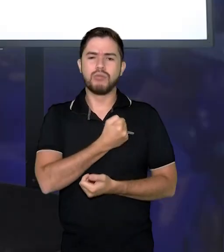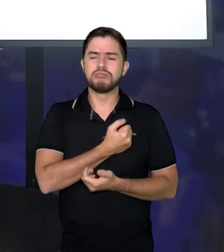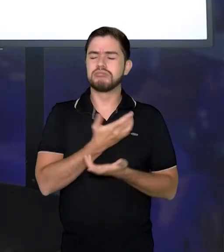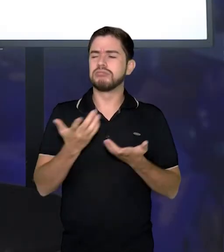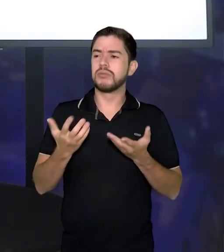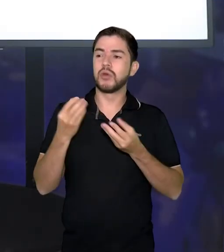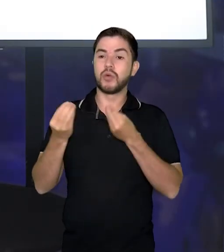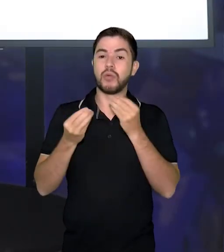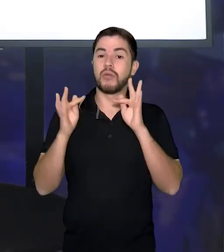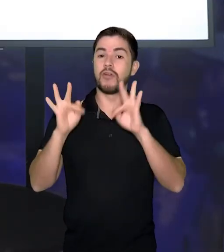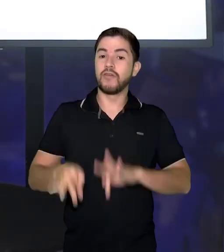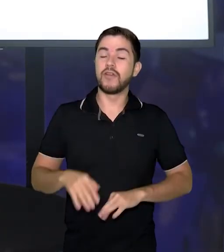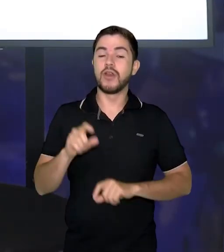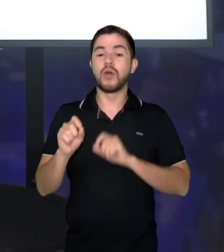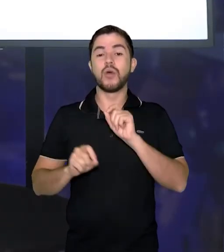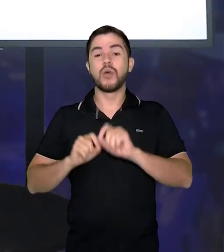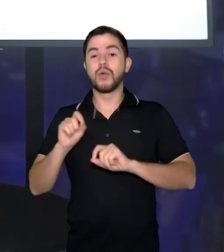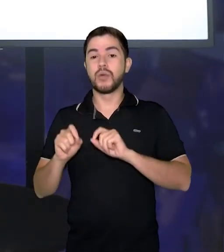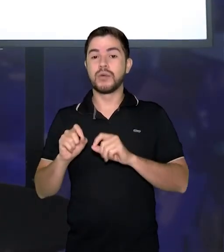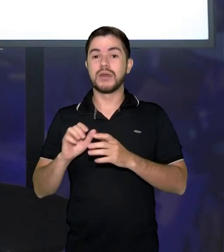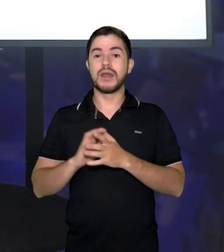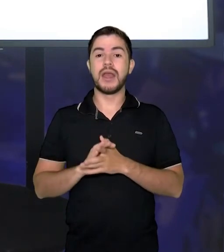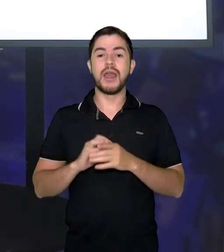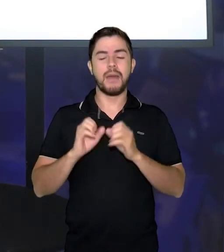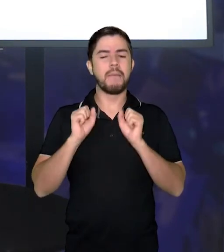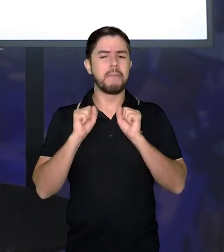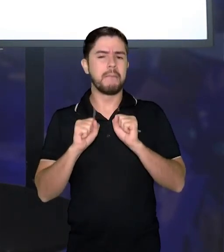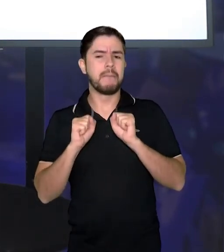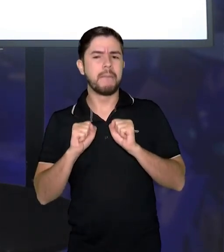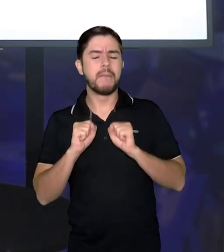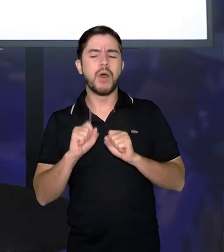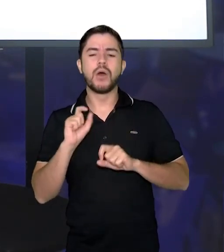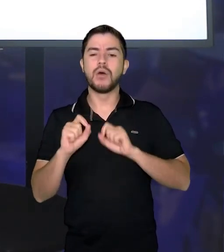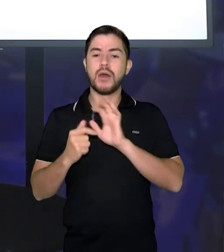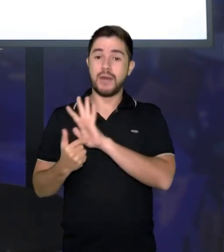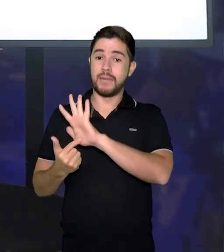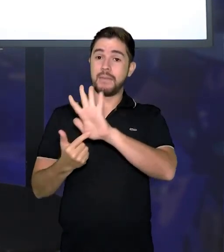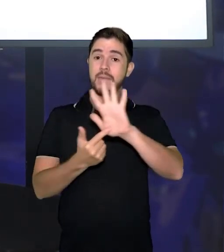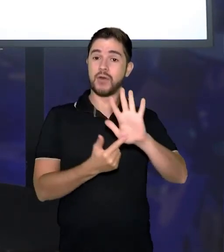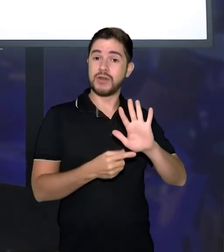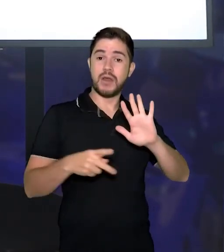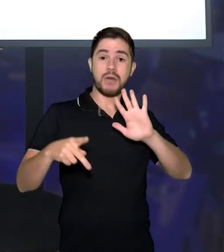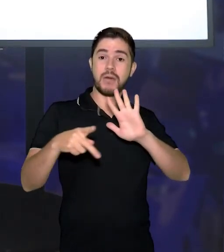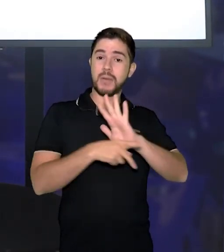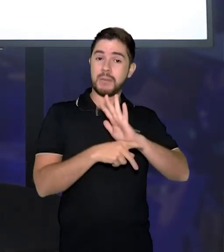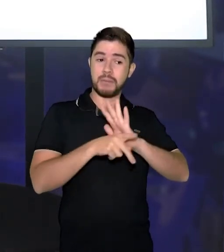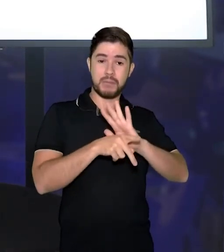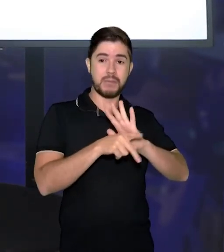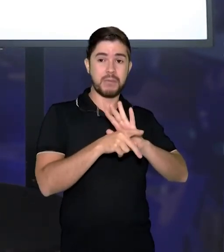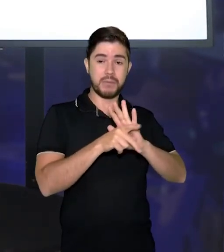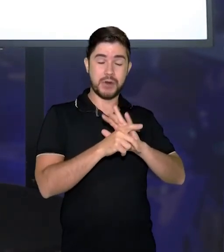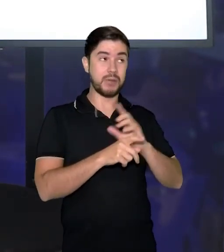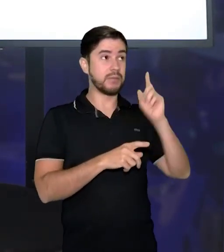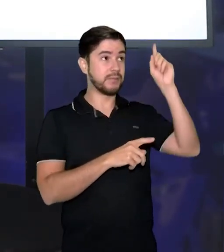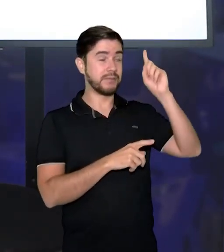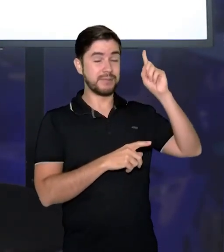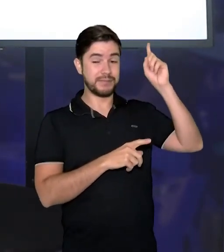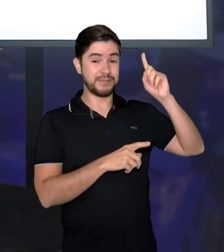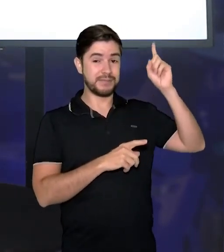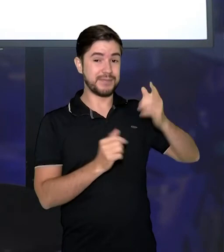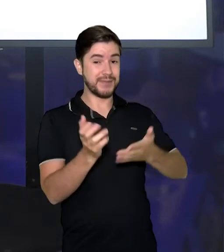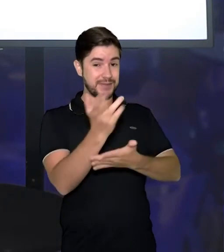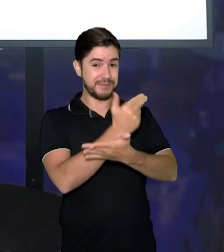Eu posso concluir que os números racionais podem ser representados na forma geométrica, que são